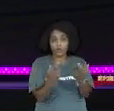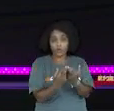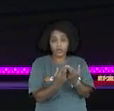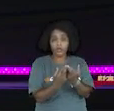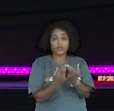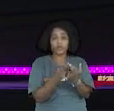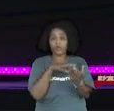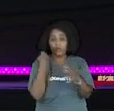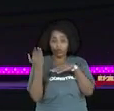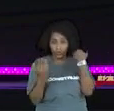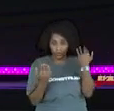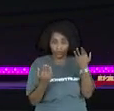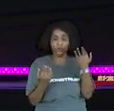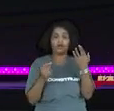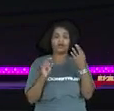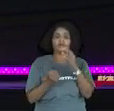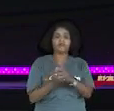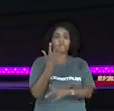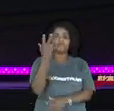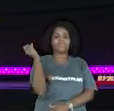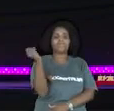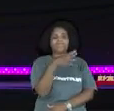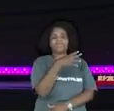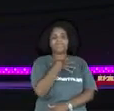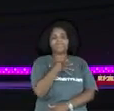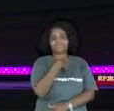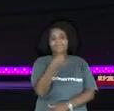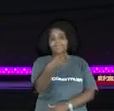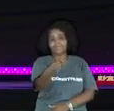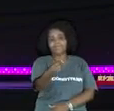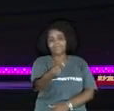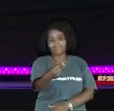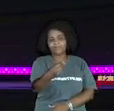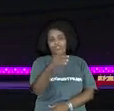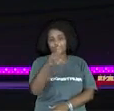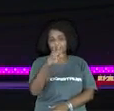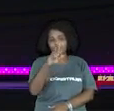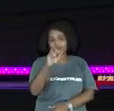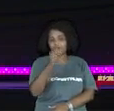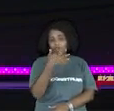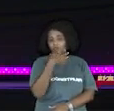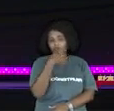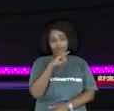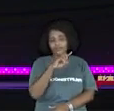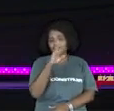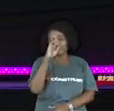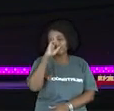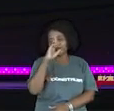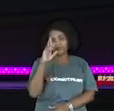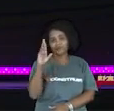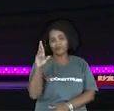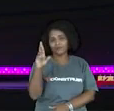antepassados Surgiu uma nova geração o que não conhecia o senhor